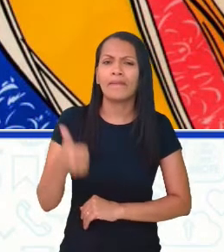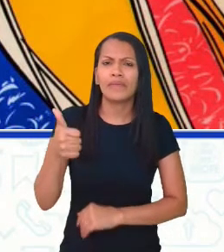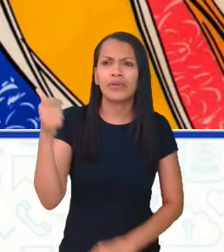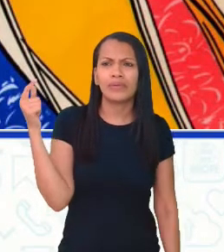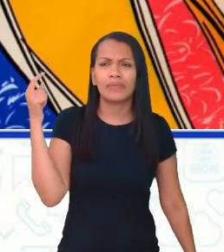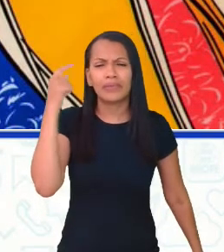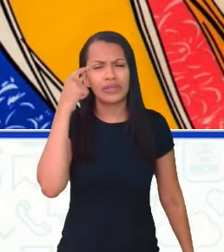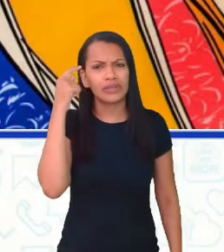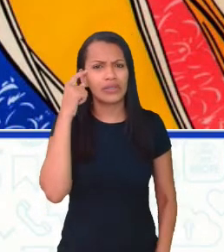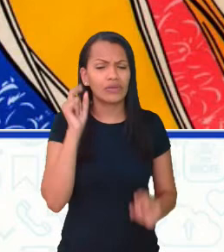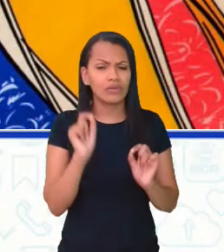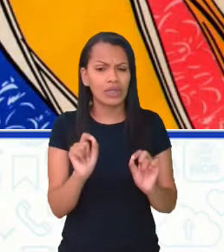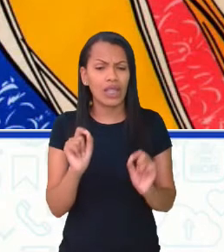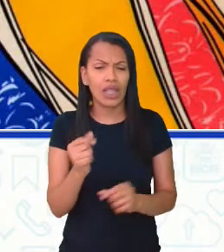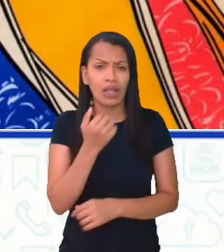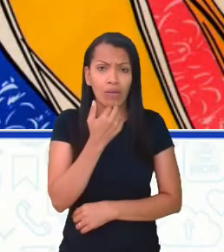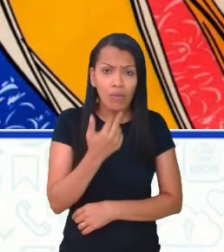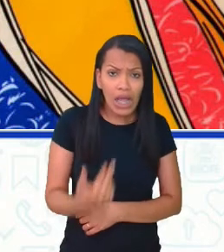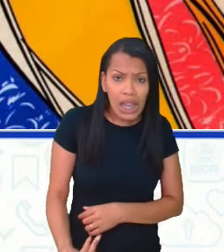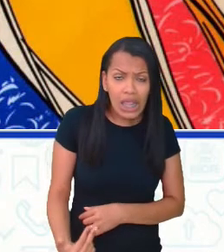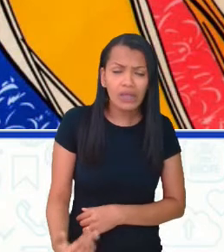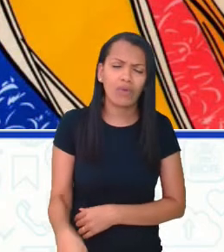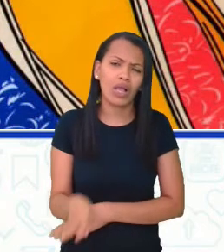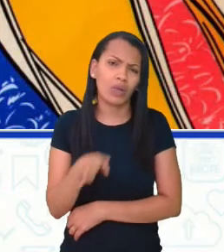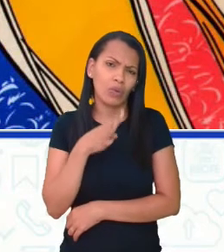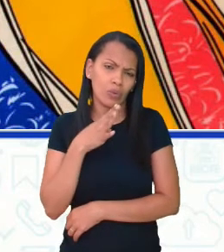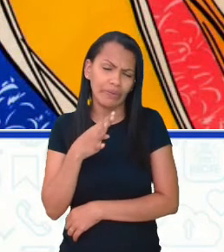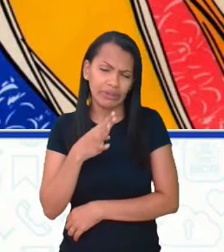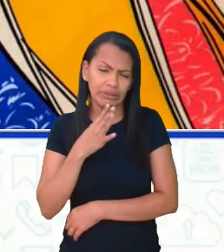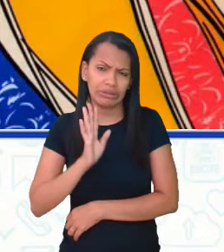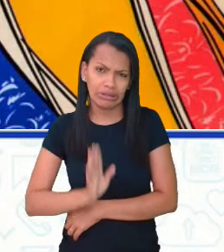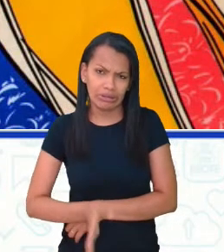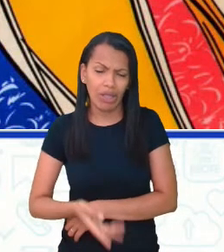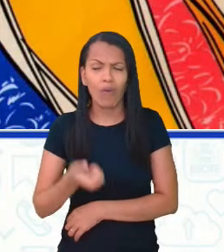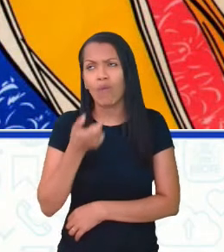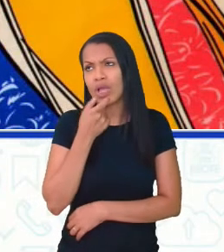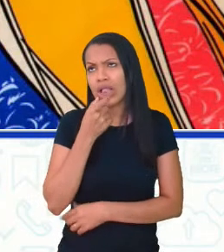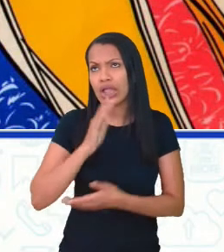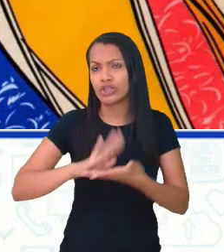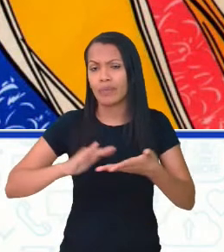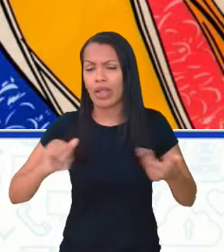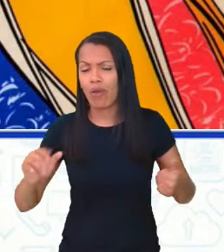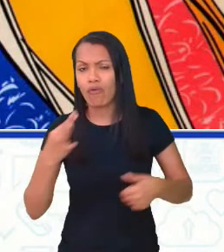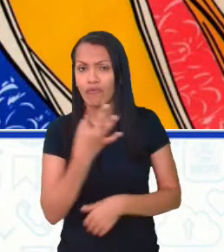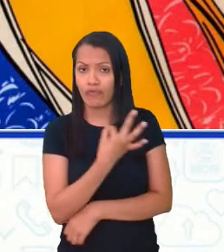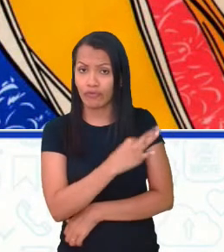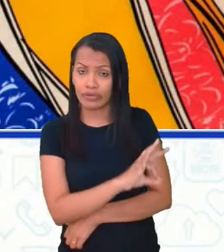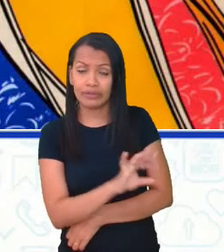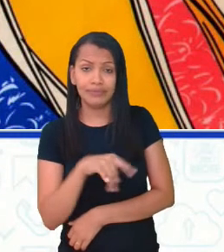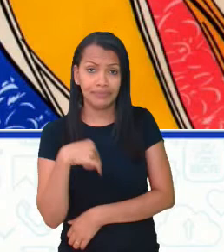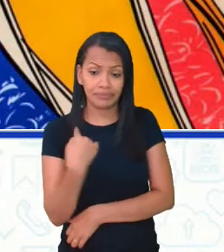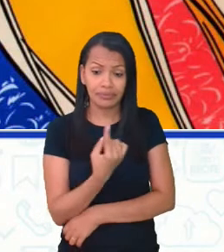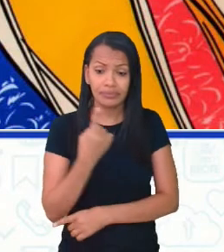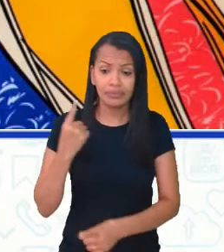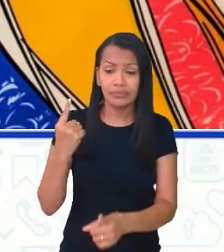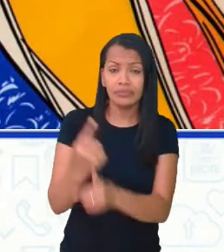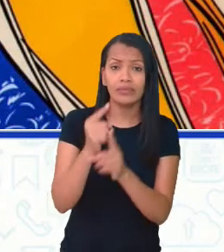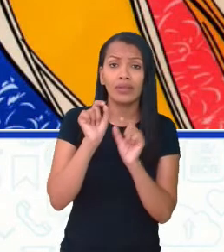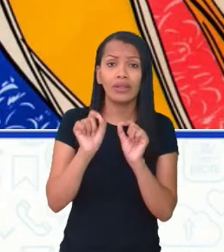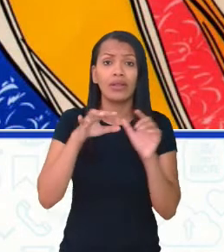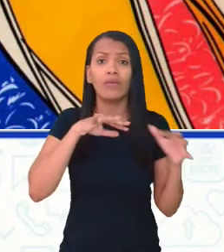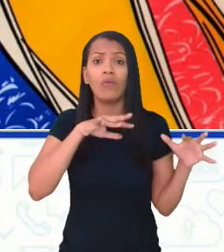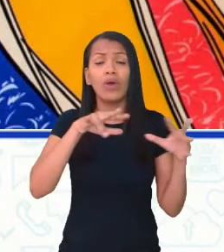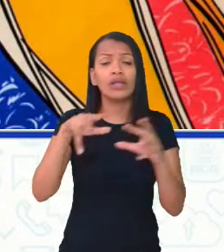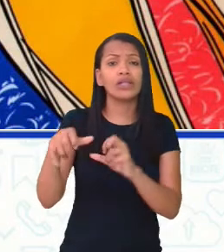pensamos se tratar de uma língua estrangeira conhecida, como eu estava falando, né? O inglês, o espanhol, o francês, para logo descobrirmos que os animais têm as